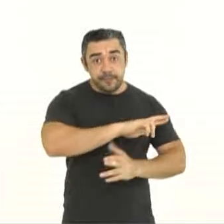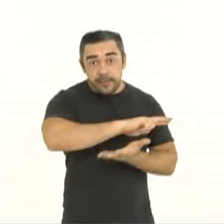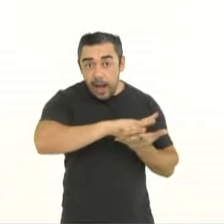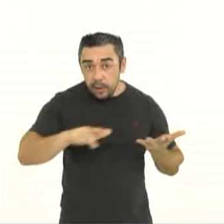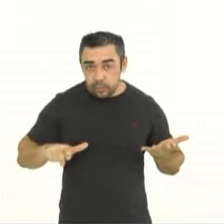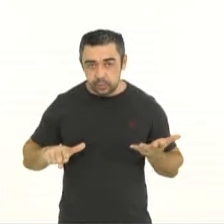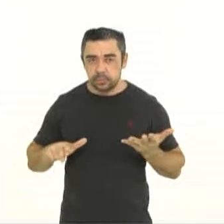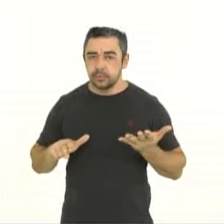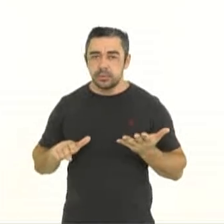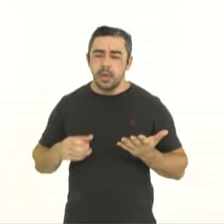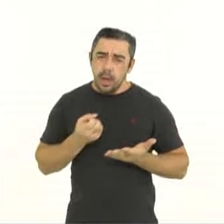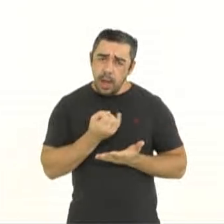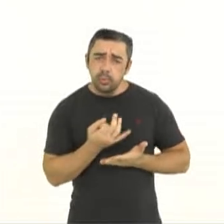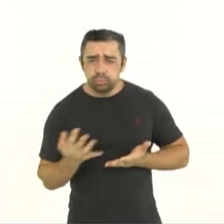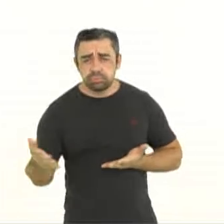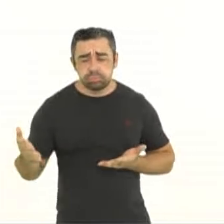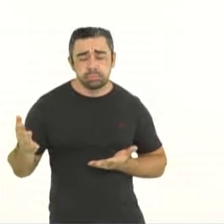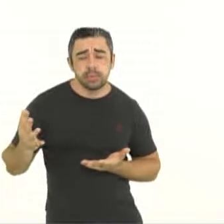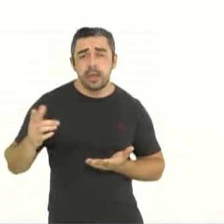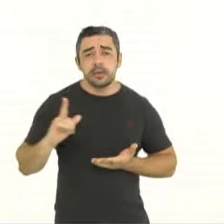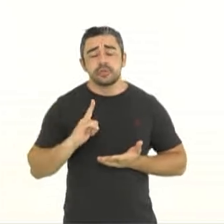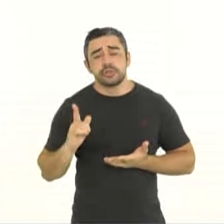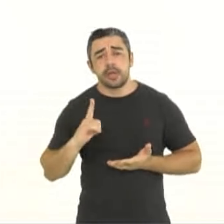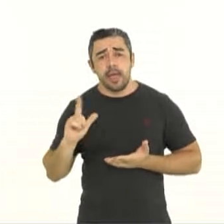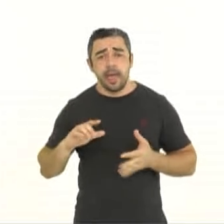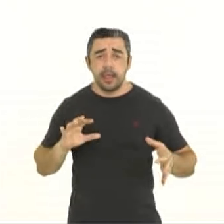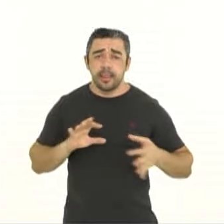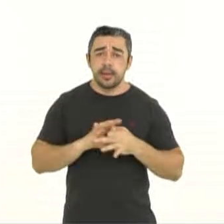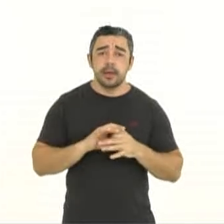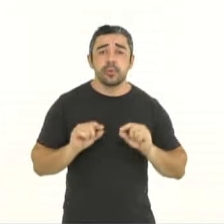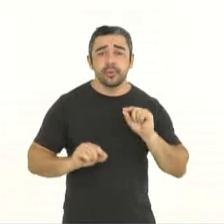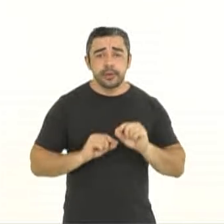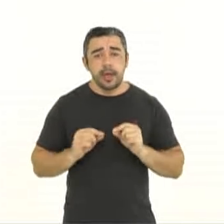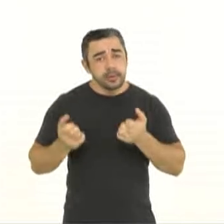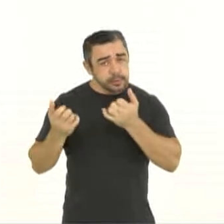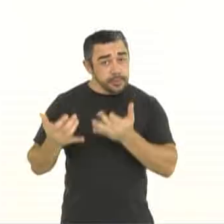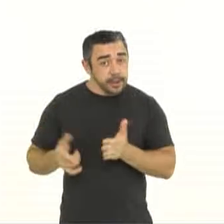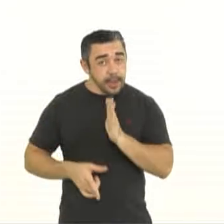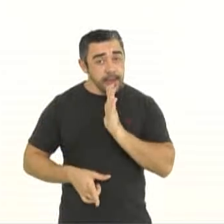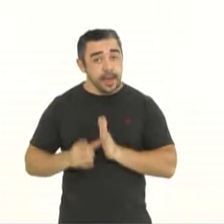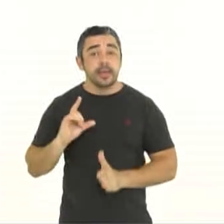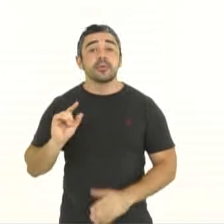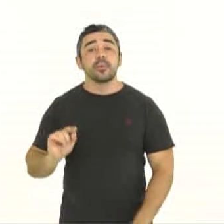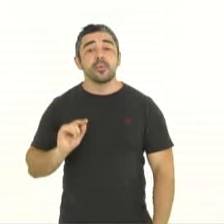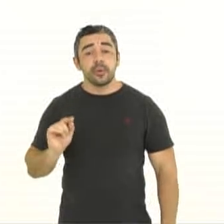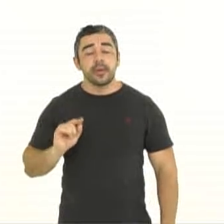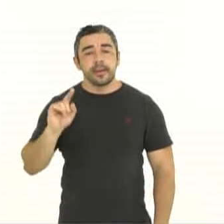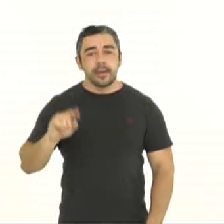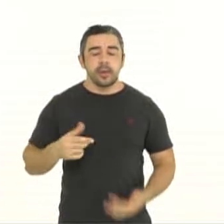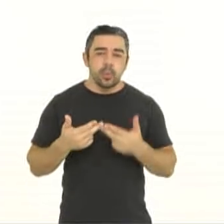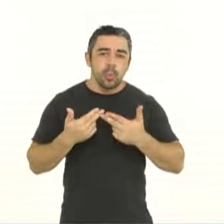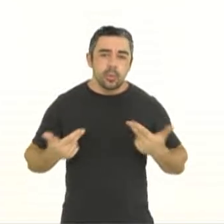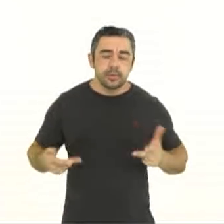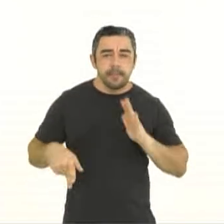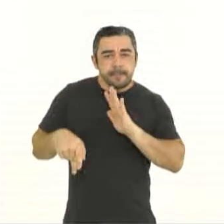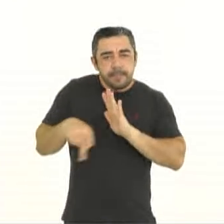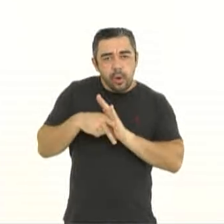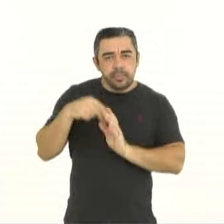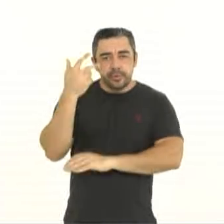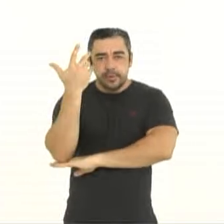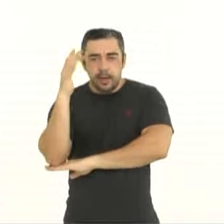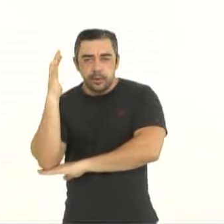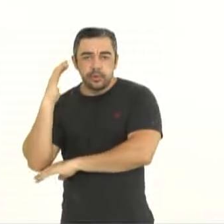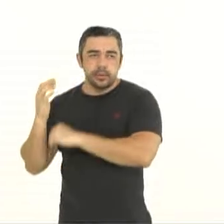Algumas divindades estavam associadas, como a professora já contou para vocês, aspectos da natureza,